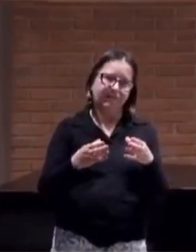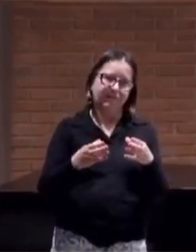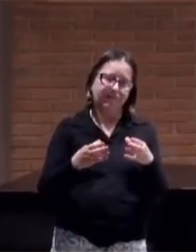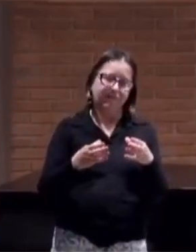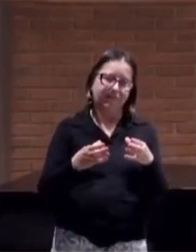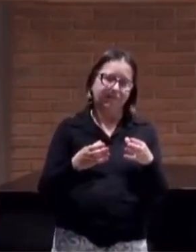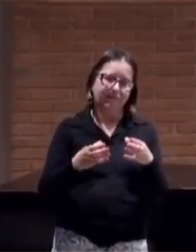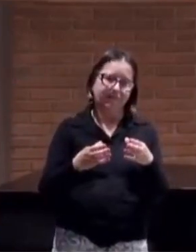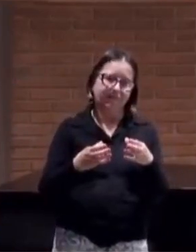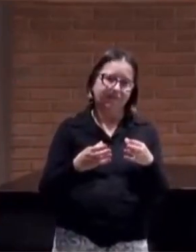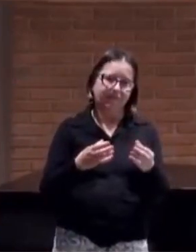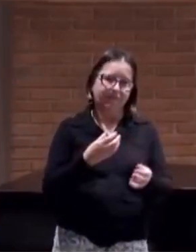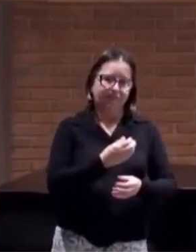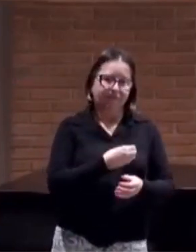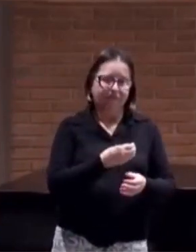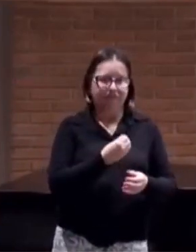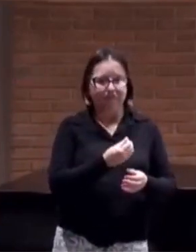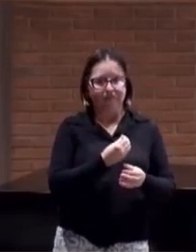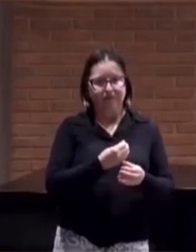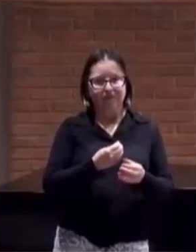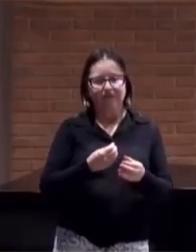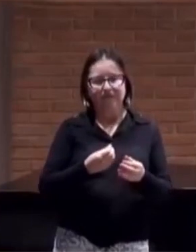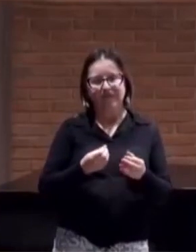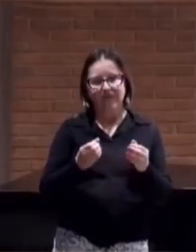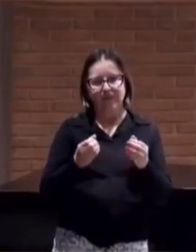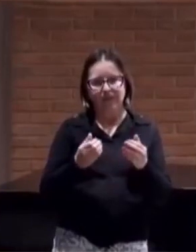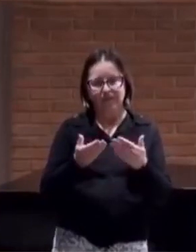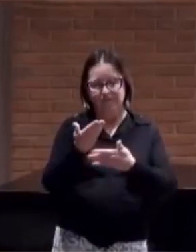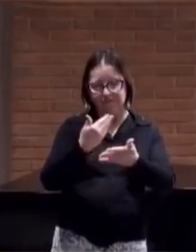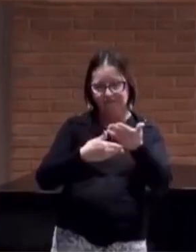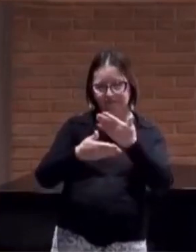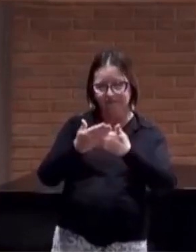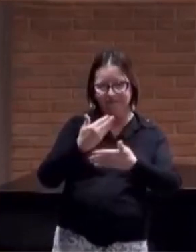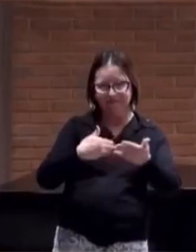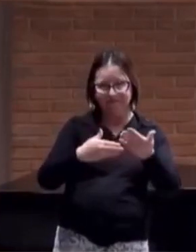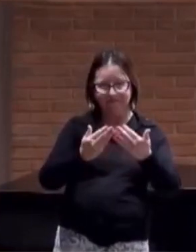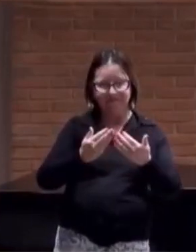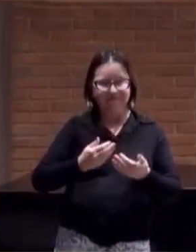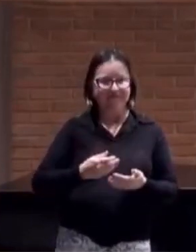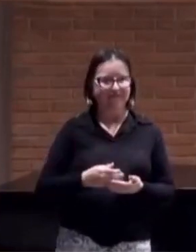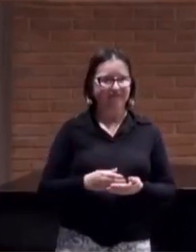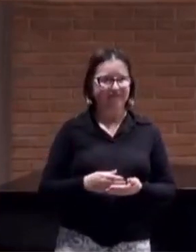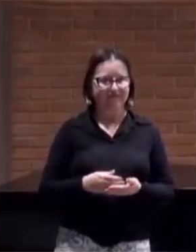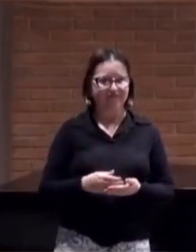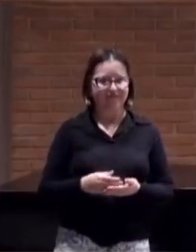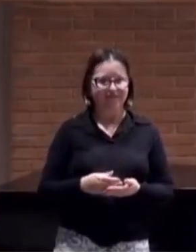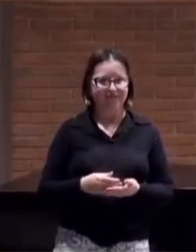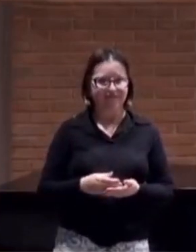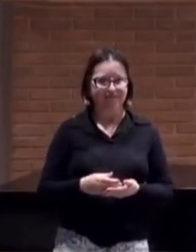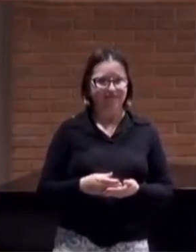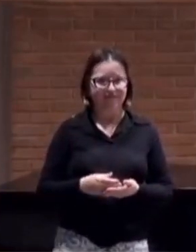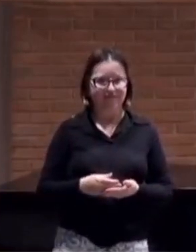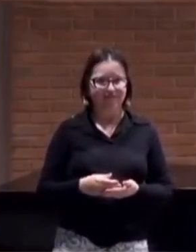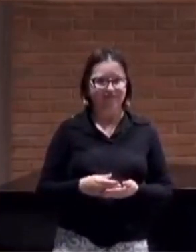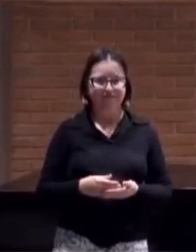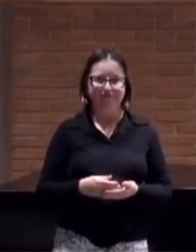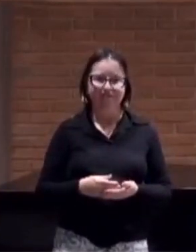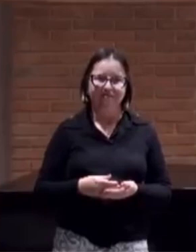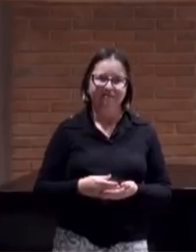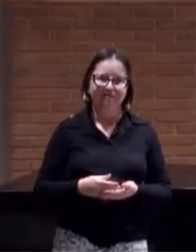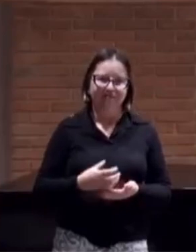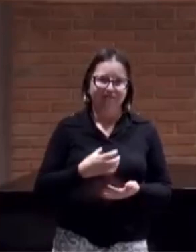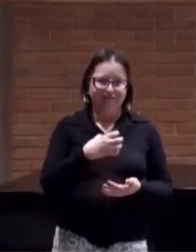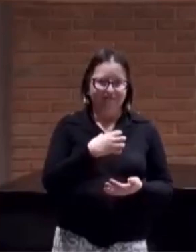em comum, gera sempre um desconforto muito grande.